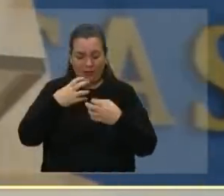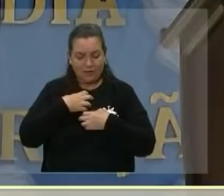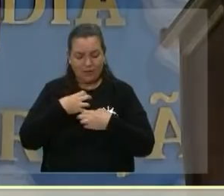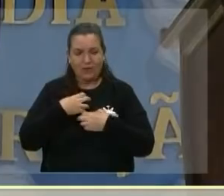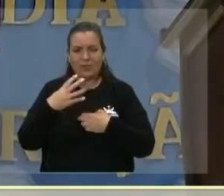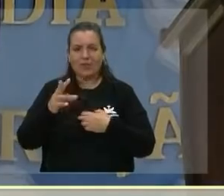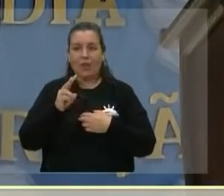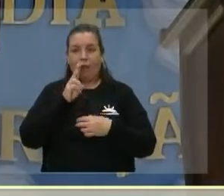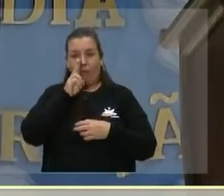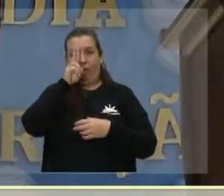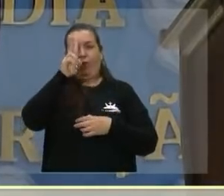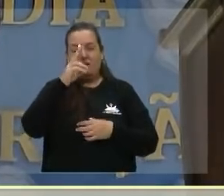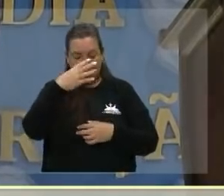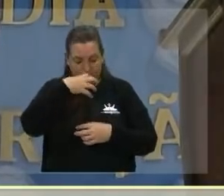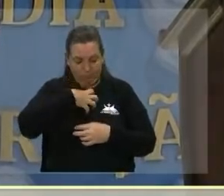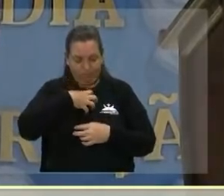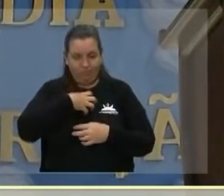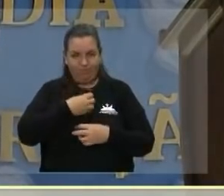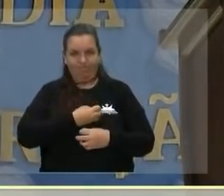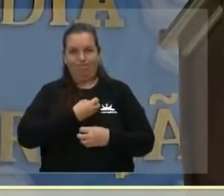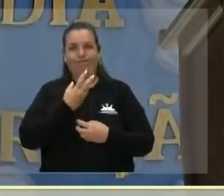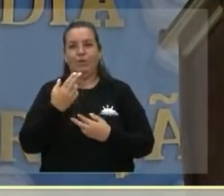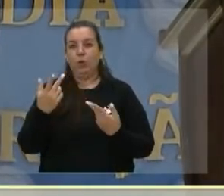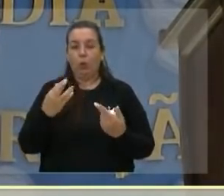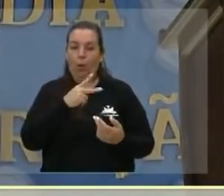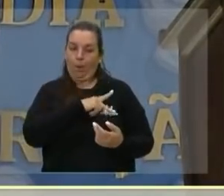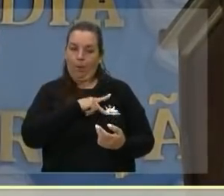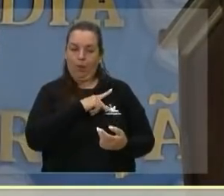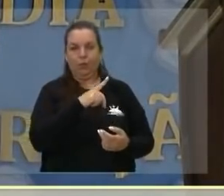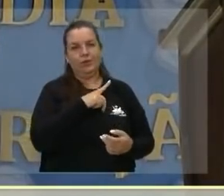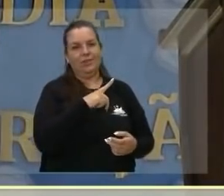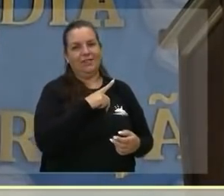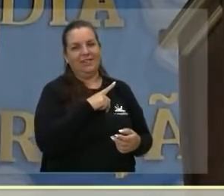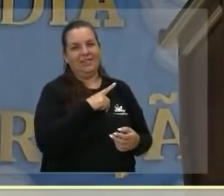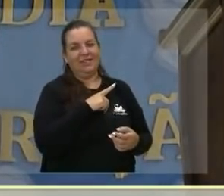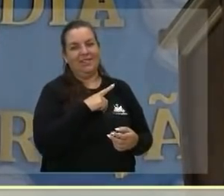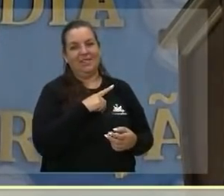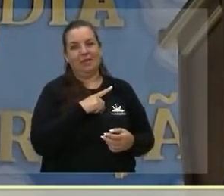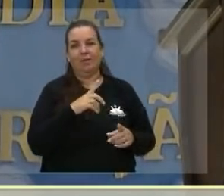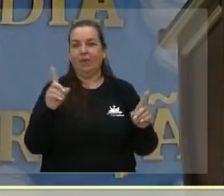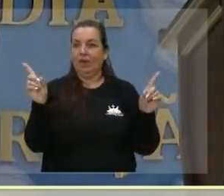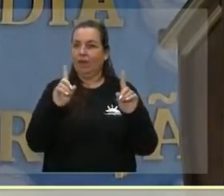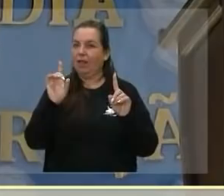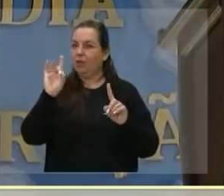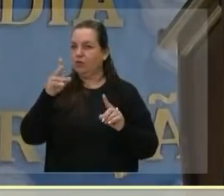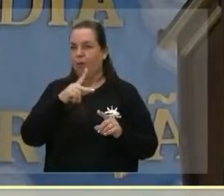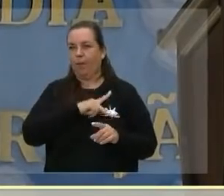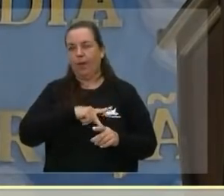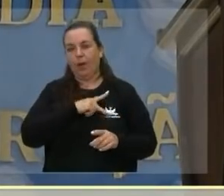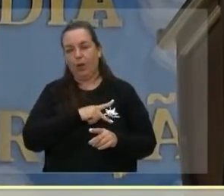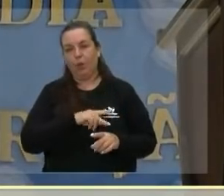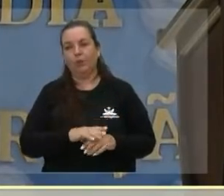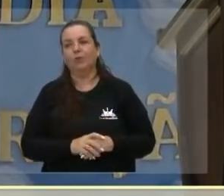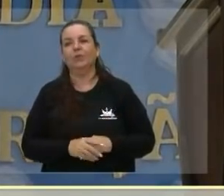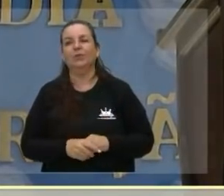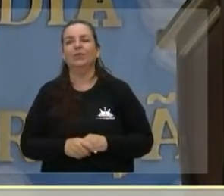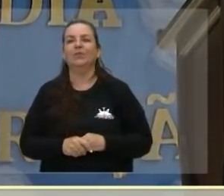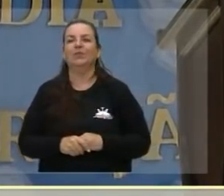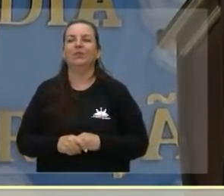sentir essa força interior como o paulo tia não só paulo meu filho